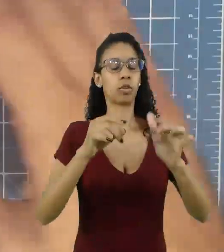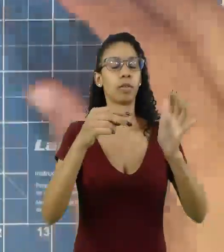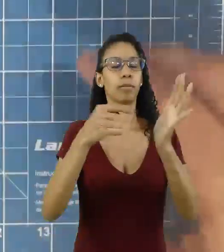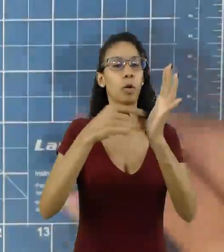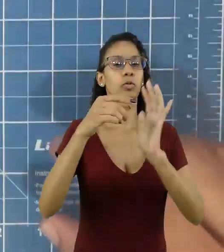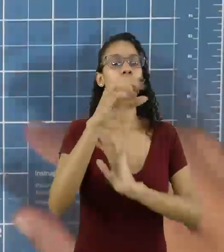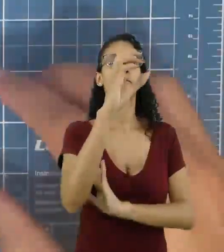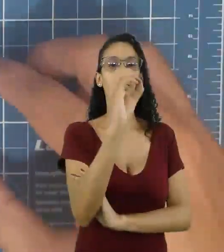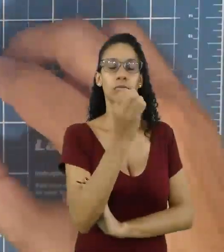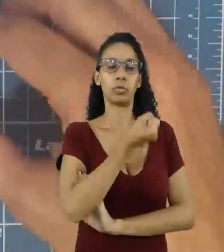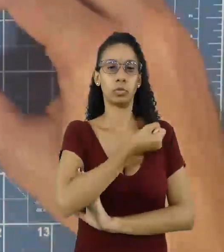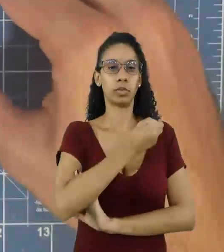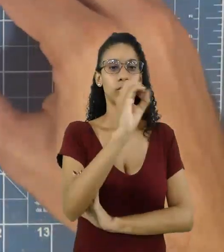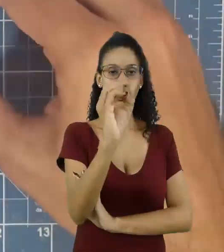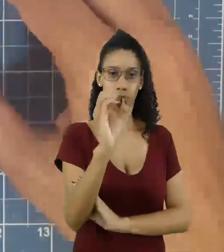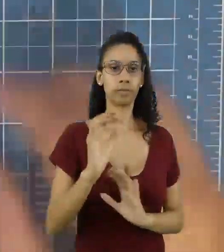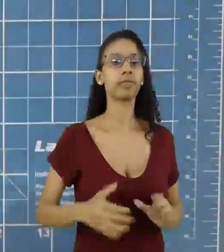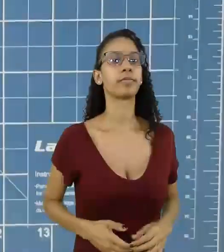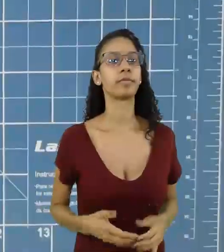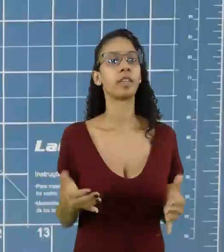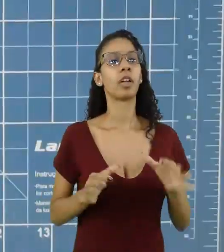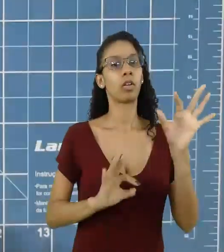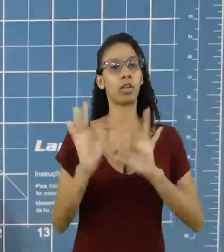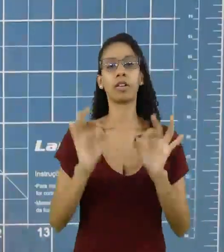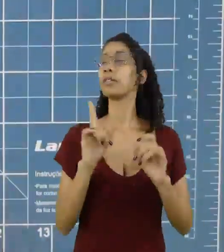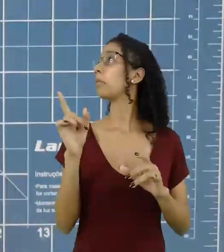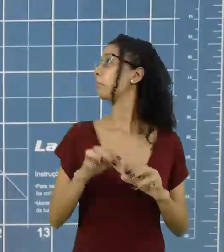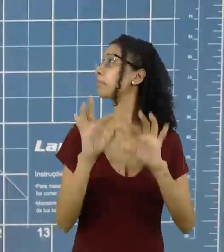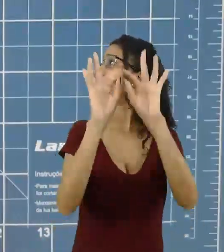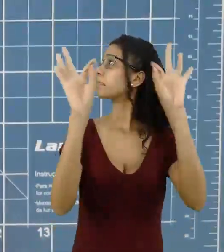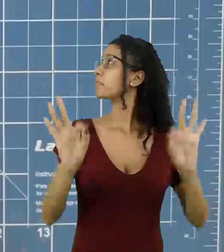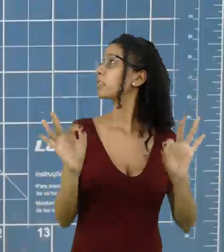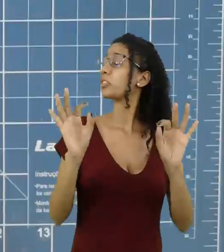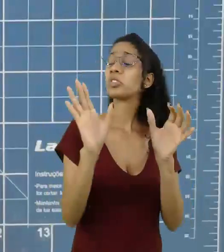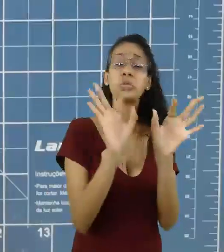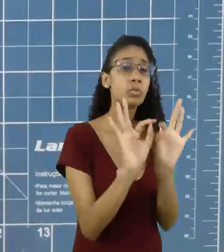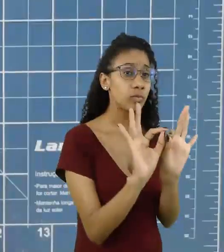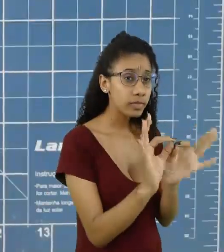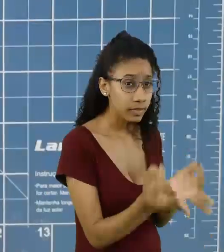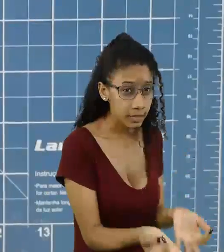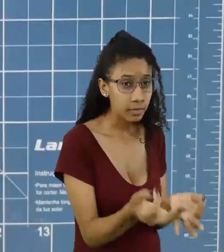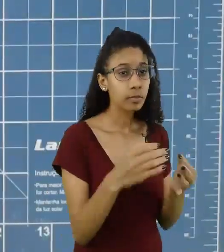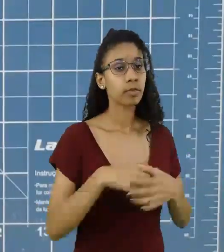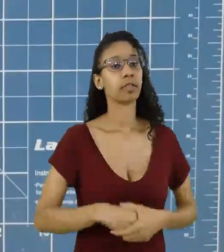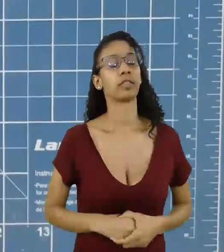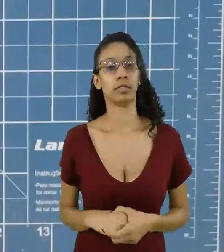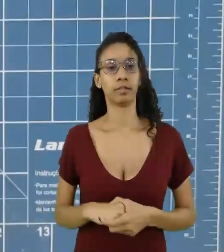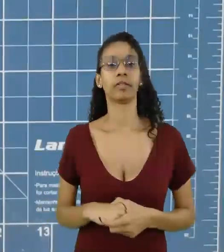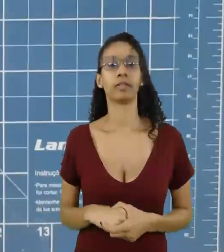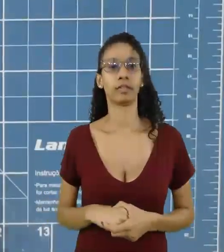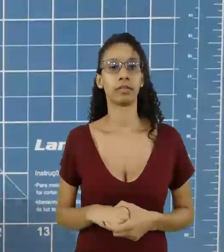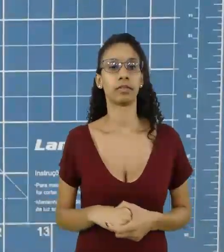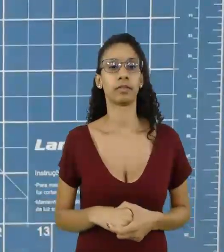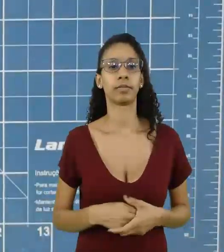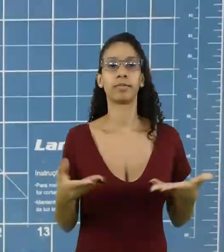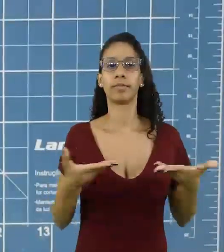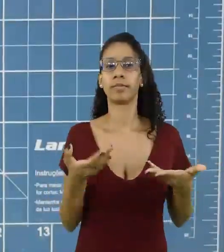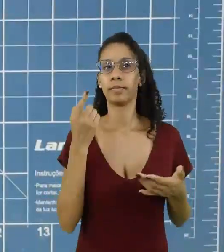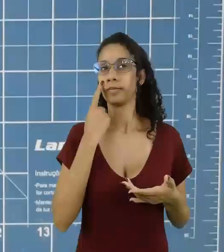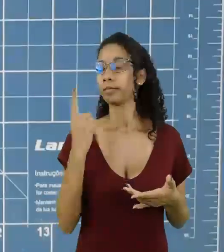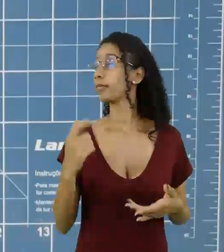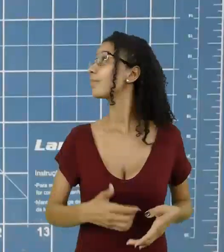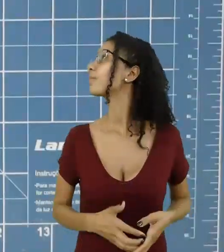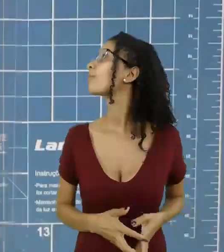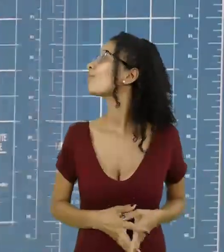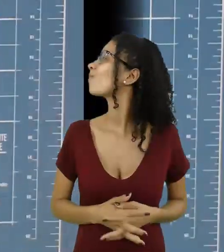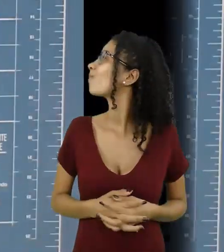Agora eu conecto o meu cabo USB, tá? Meu circuito já está bem montado, é um circuito simples. Pronto, eu vou abrir agora a ideia do Arduino, eu já deixei aqui aberto um